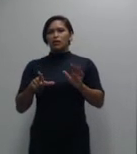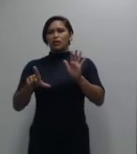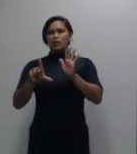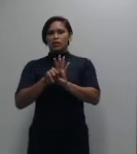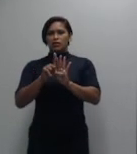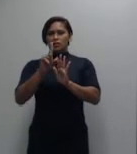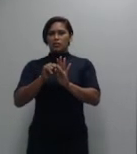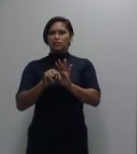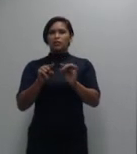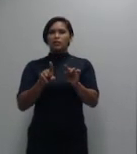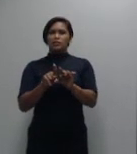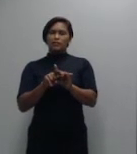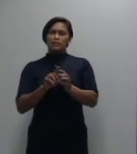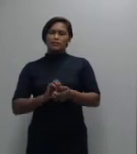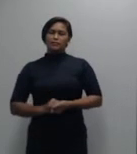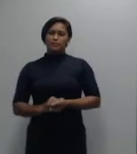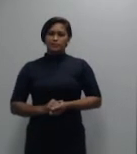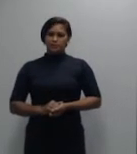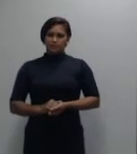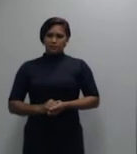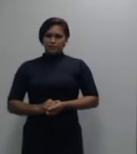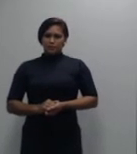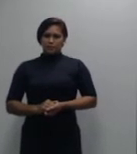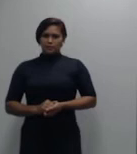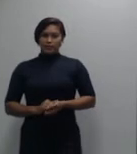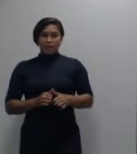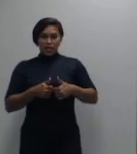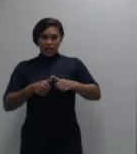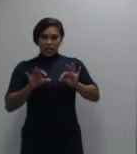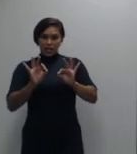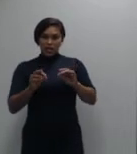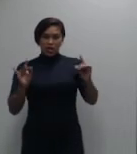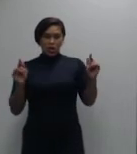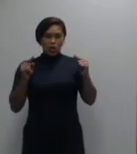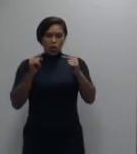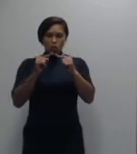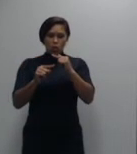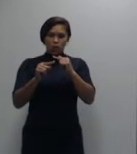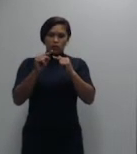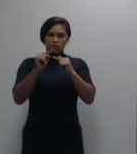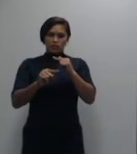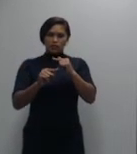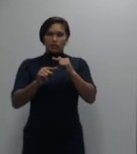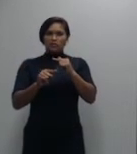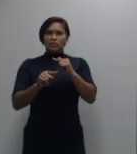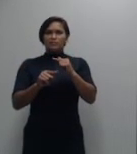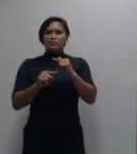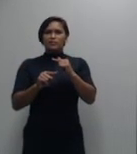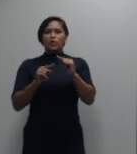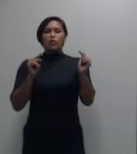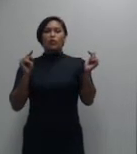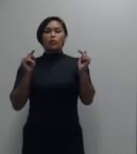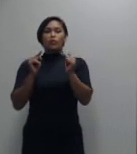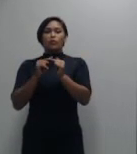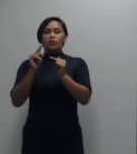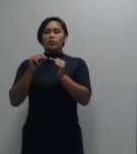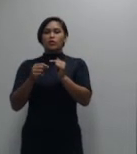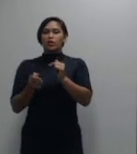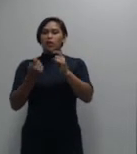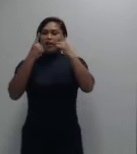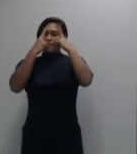virgem a festa diz conexão se vincula a uma